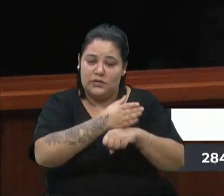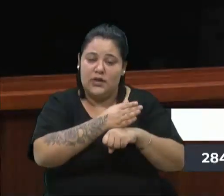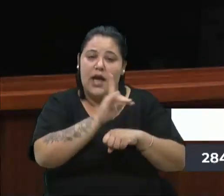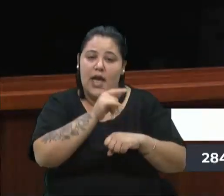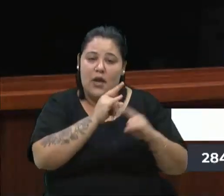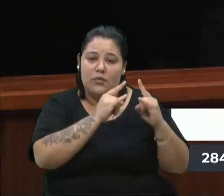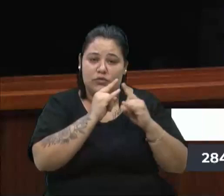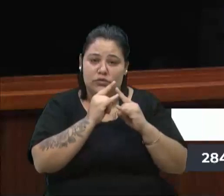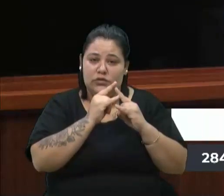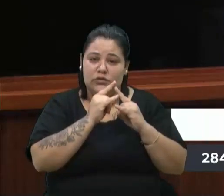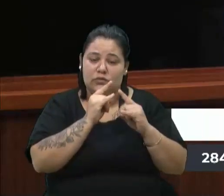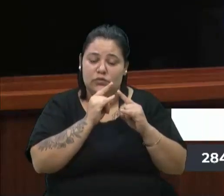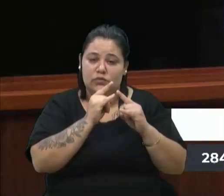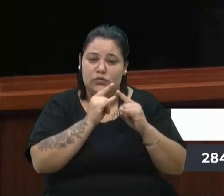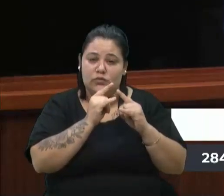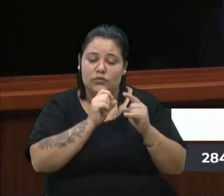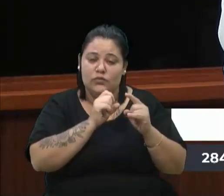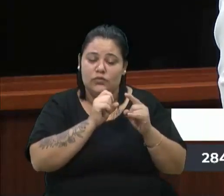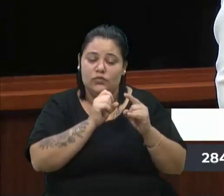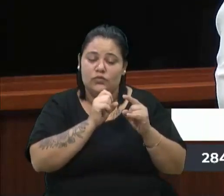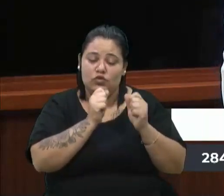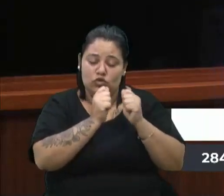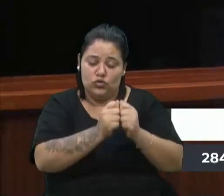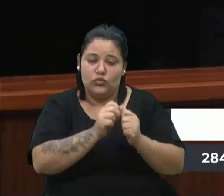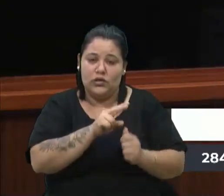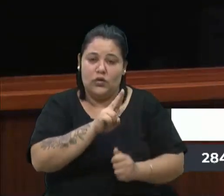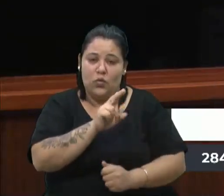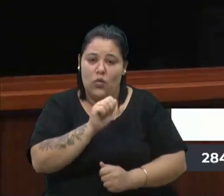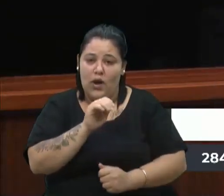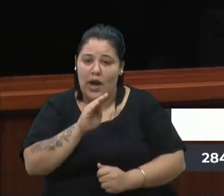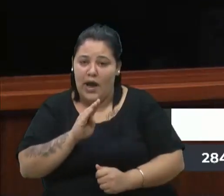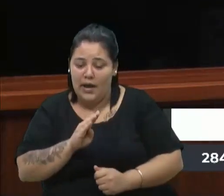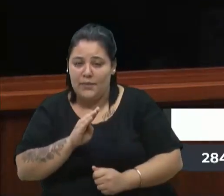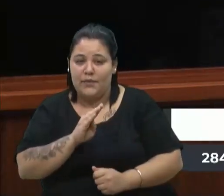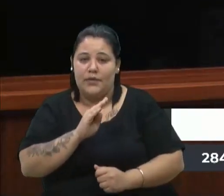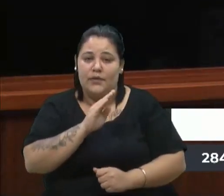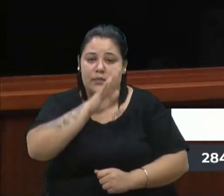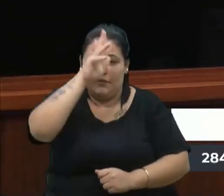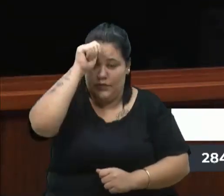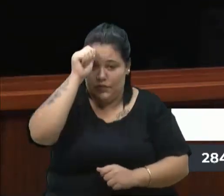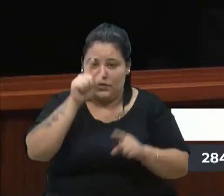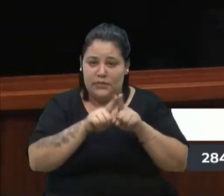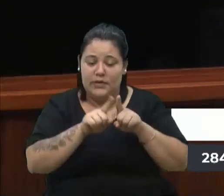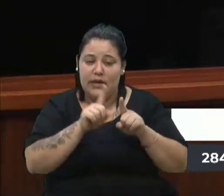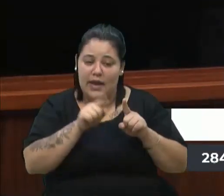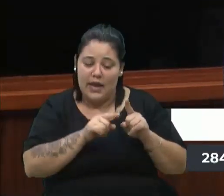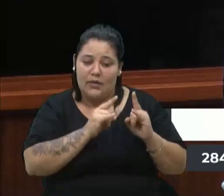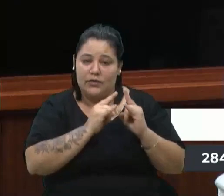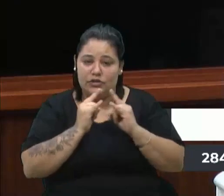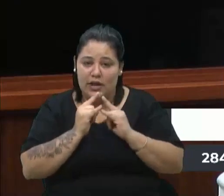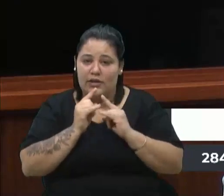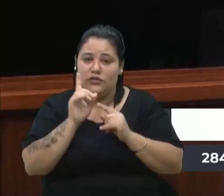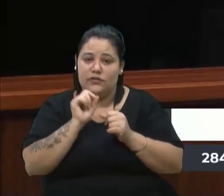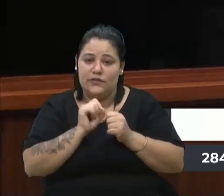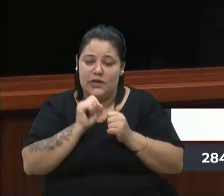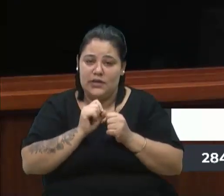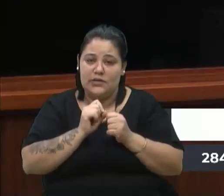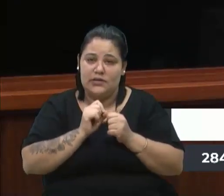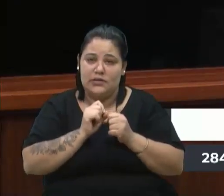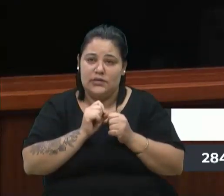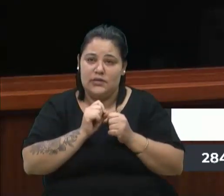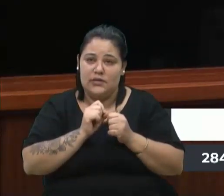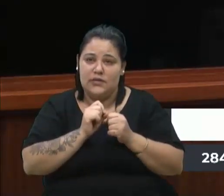Câmara e pela Prefeitura, né? É uma entidade que prestou aqui